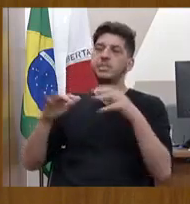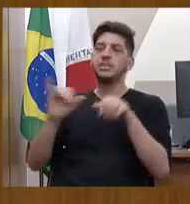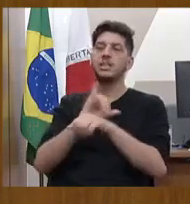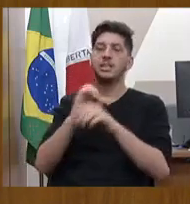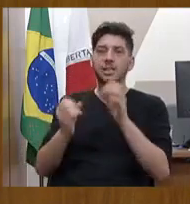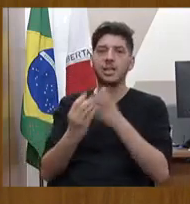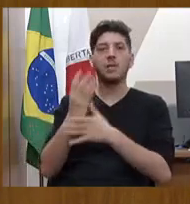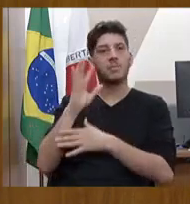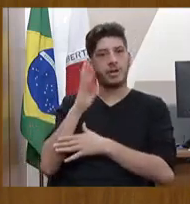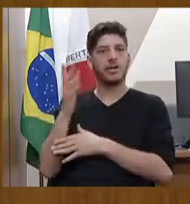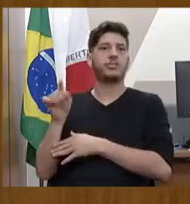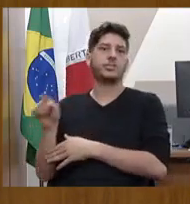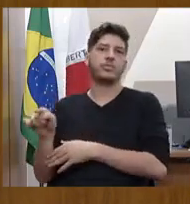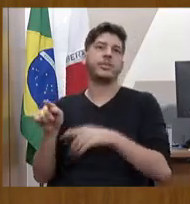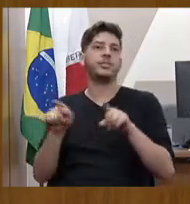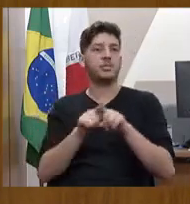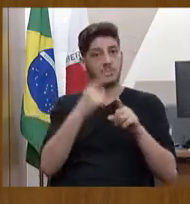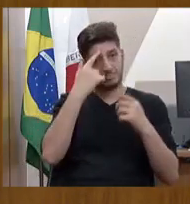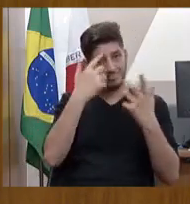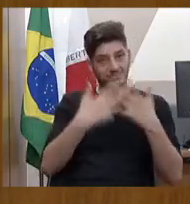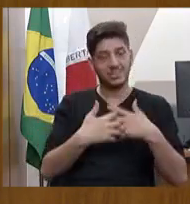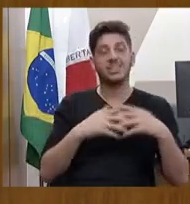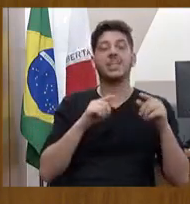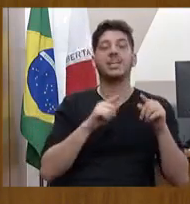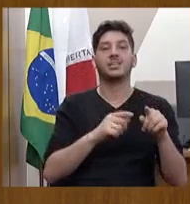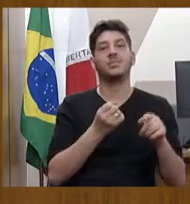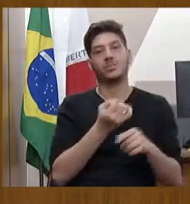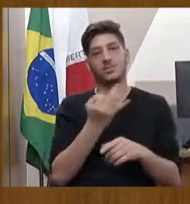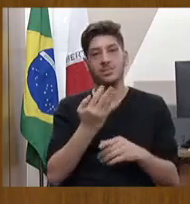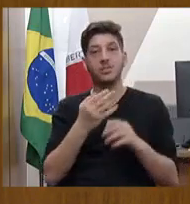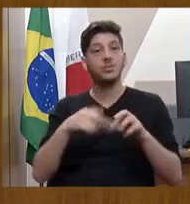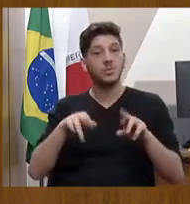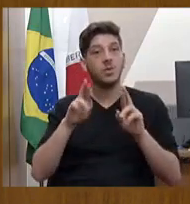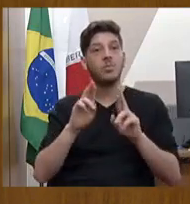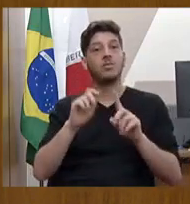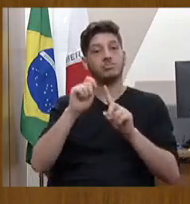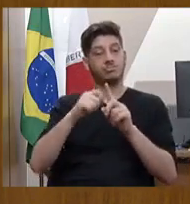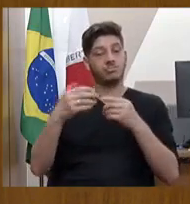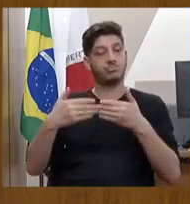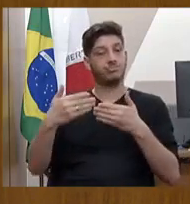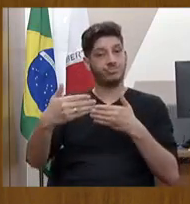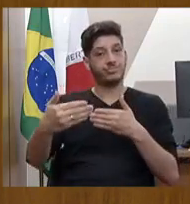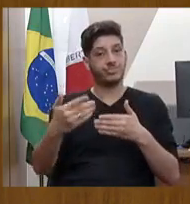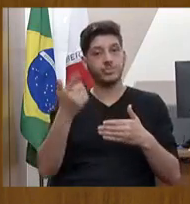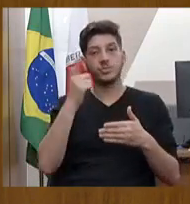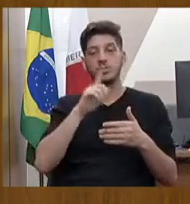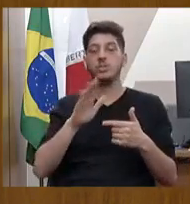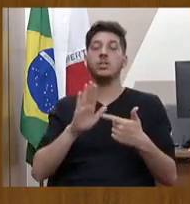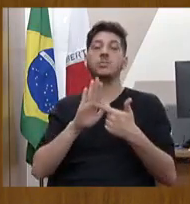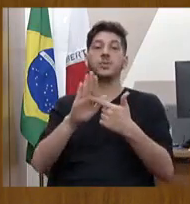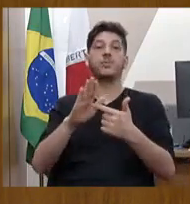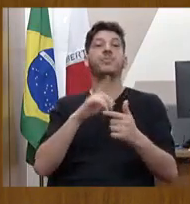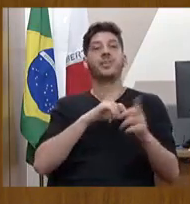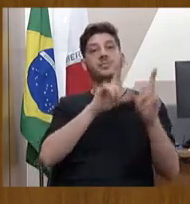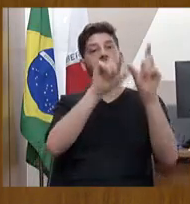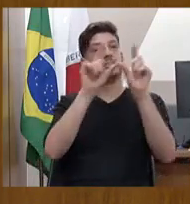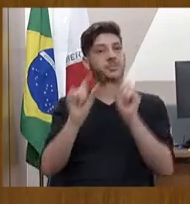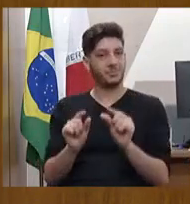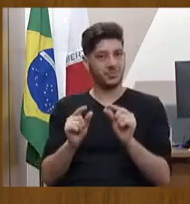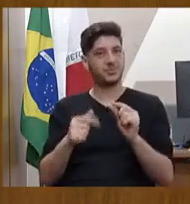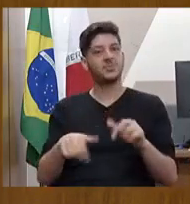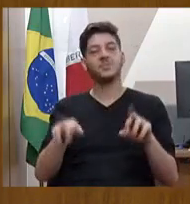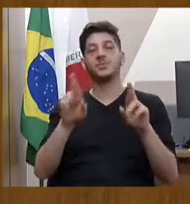no próximo debate no próximo 28 de Abril trazer aqui que houve uma diminuição seria